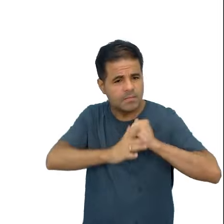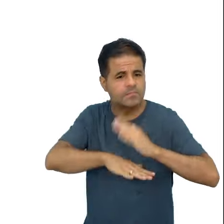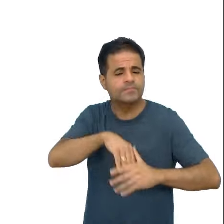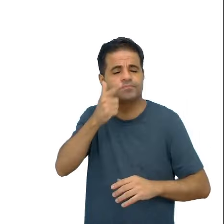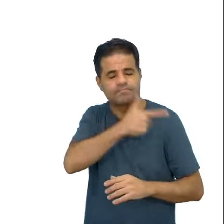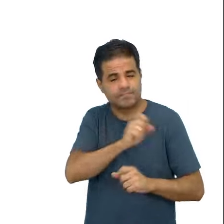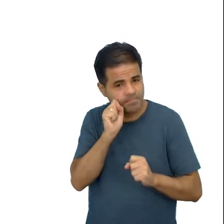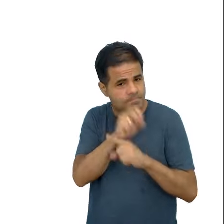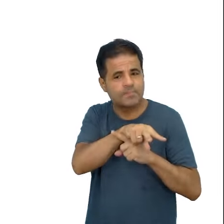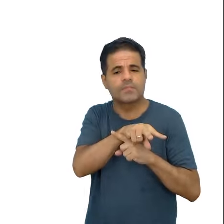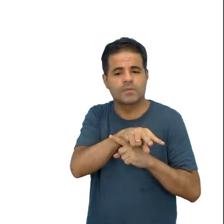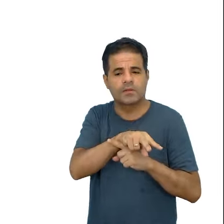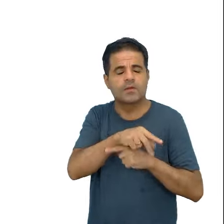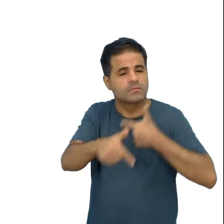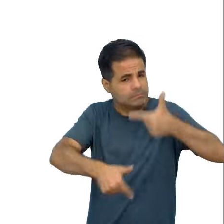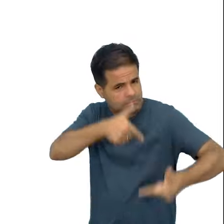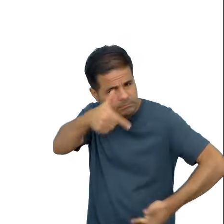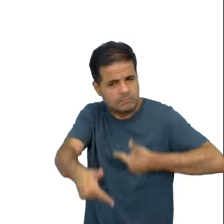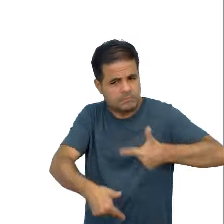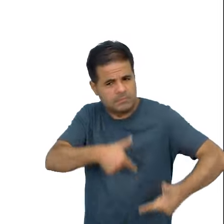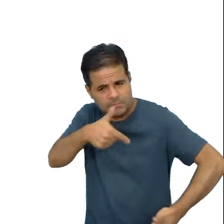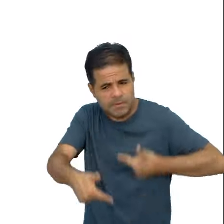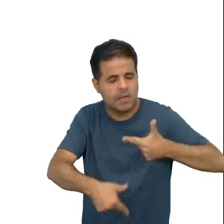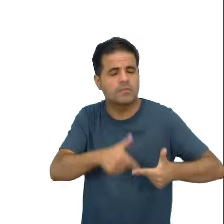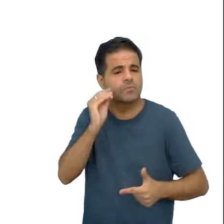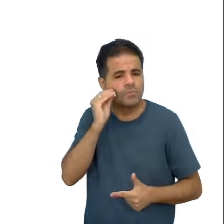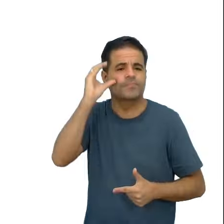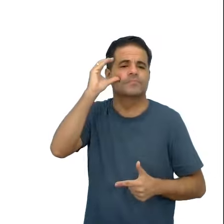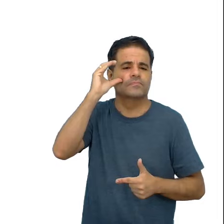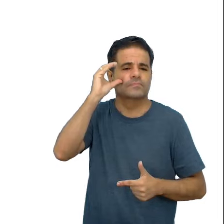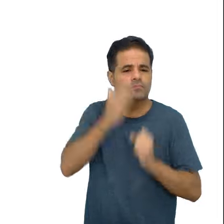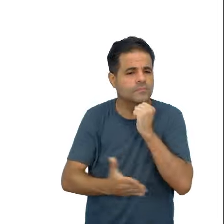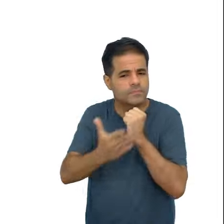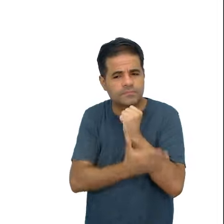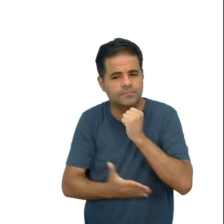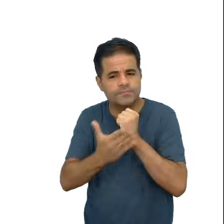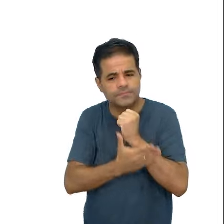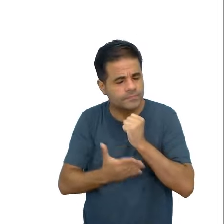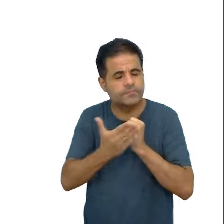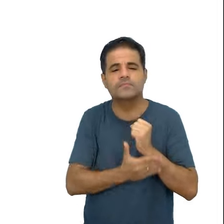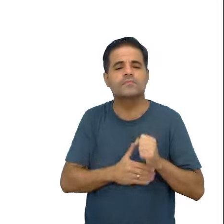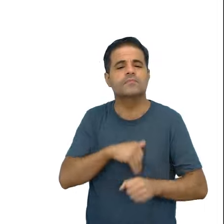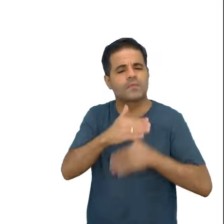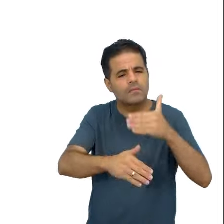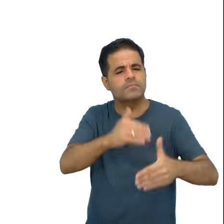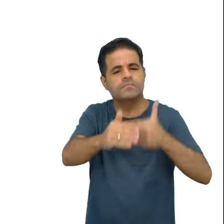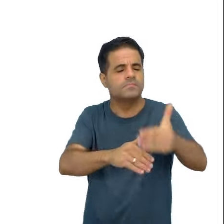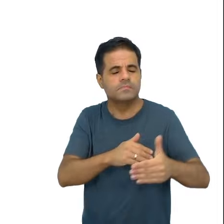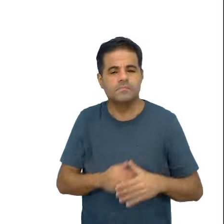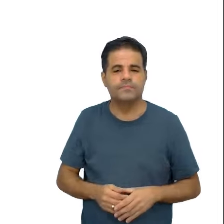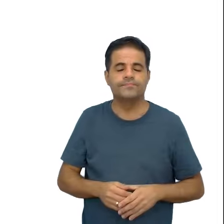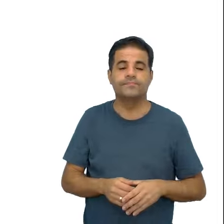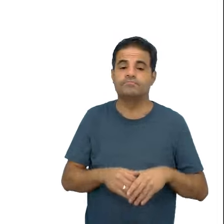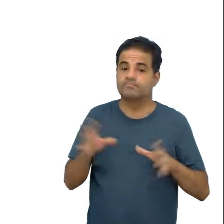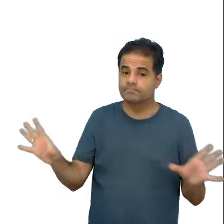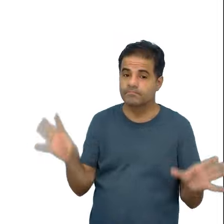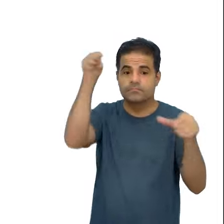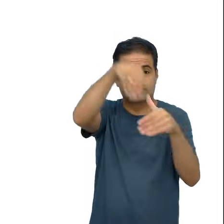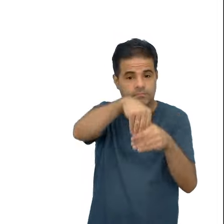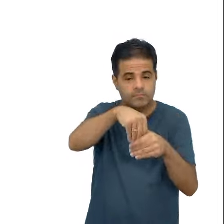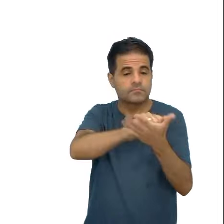ser trabalhada como um conhecimento básico ou um conhecimento avançado. Quando eu vou inserir